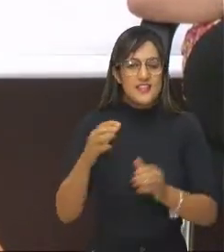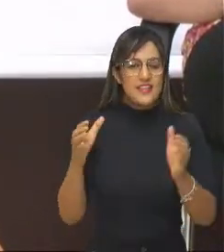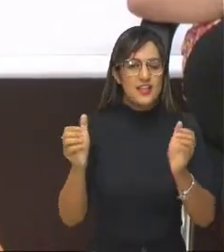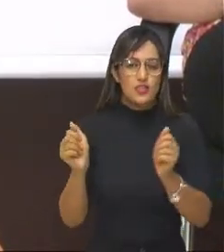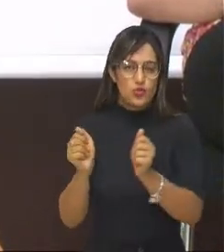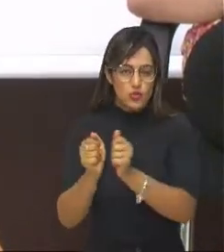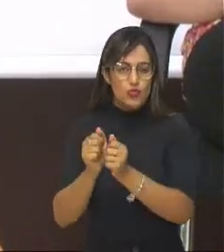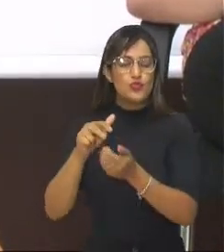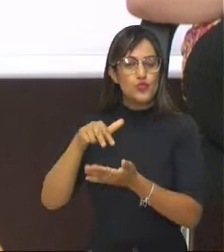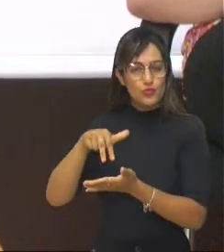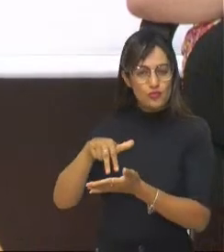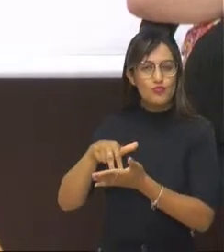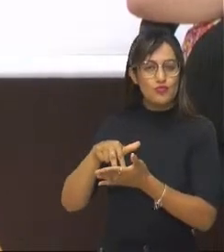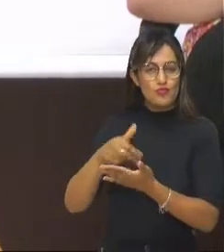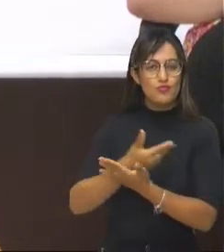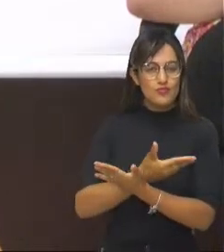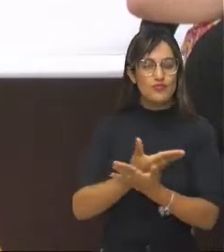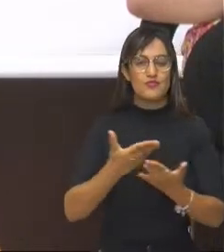vocês.